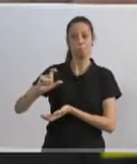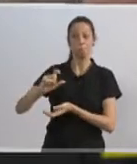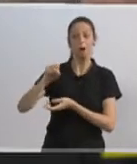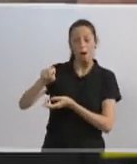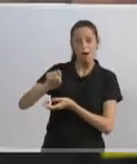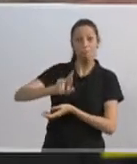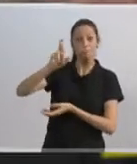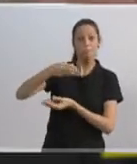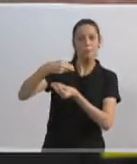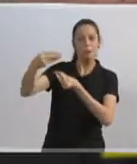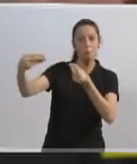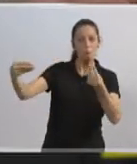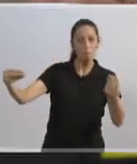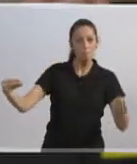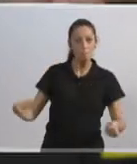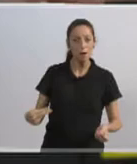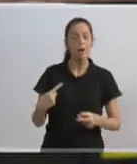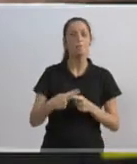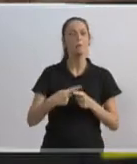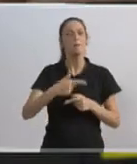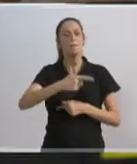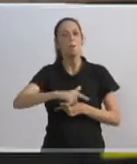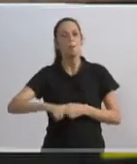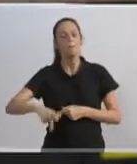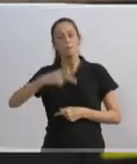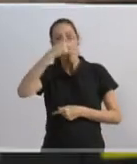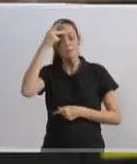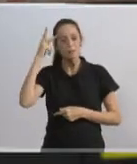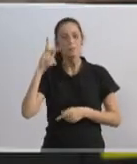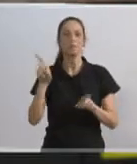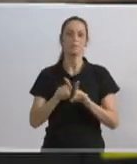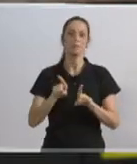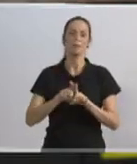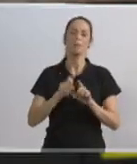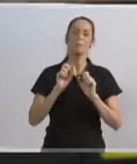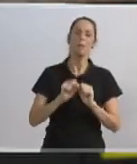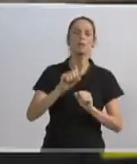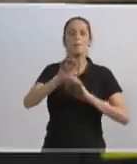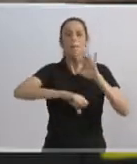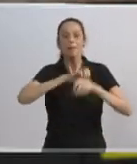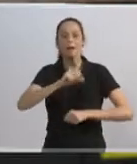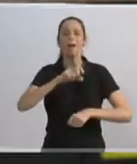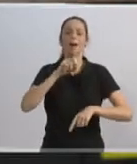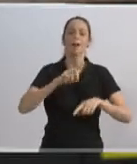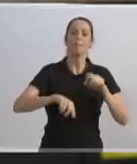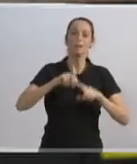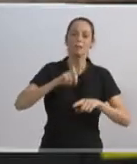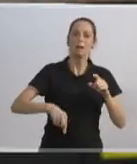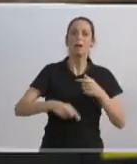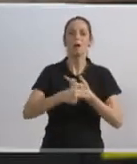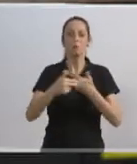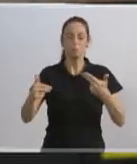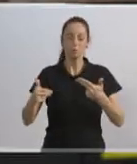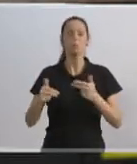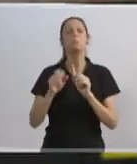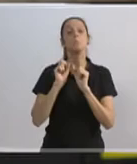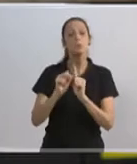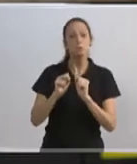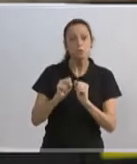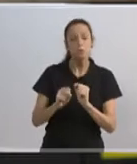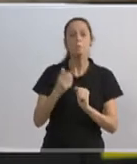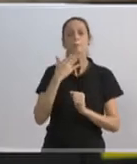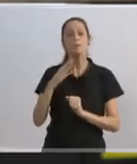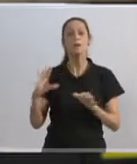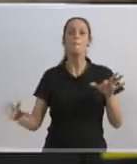não se obriga as pessoas a um dos morros para baixo e fiscalizar a zona 2 que passa a ser também o